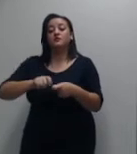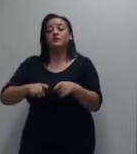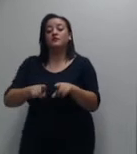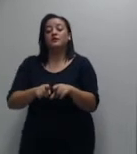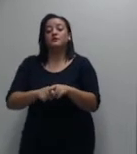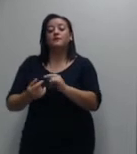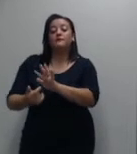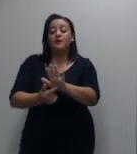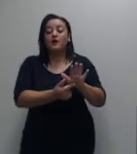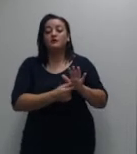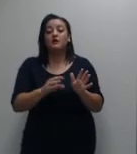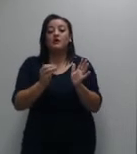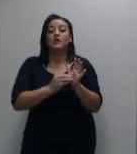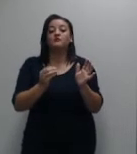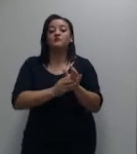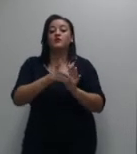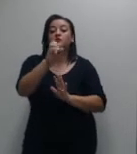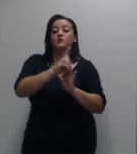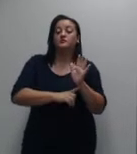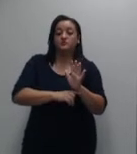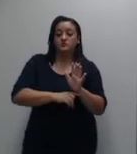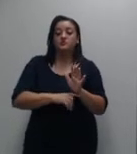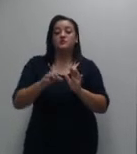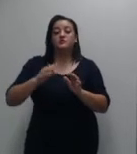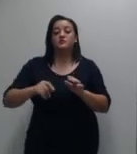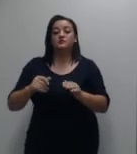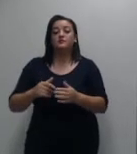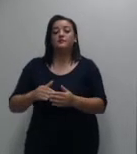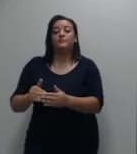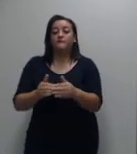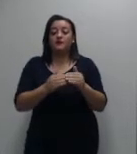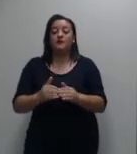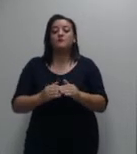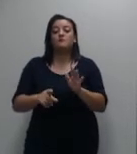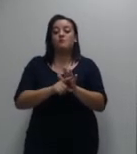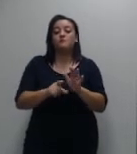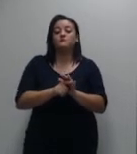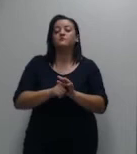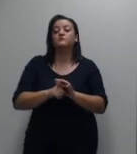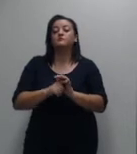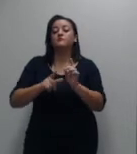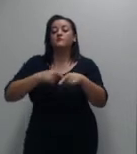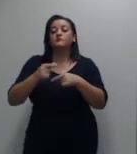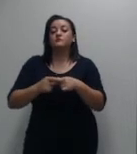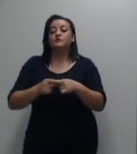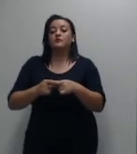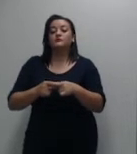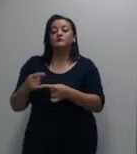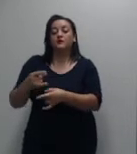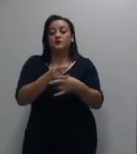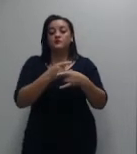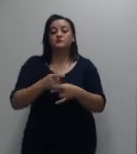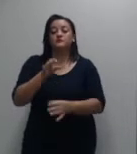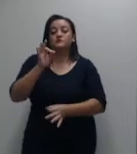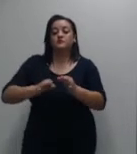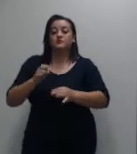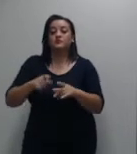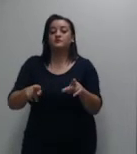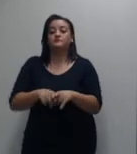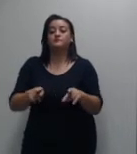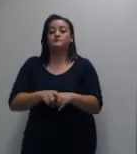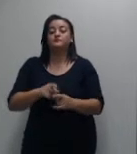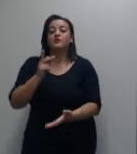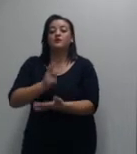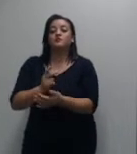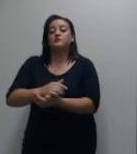manifesta ausência de direito líquido e certo amparado pela Via mandamental desse construção textual de julgamento é perdura